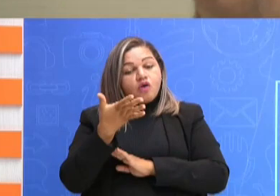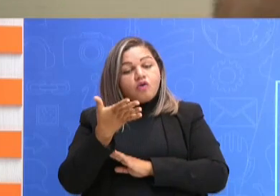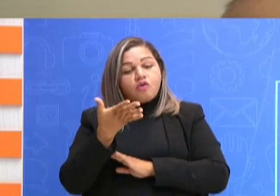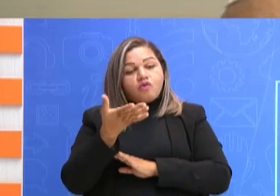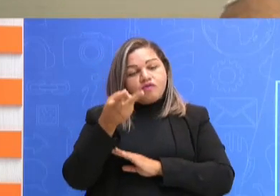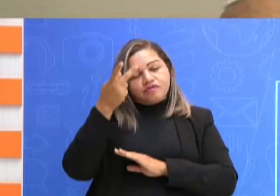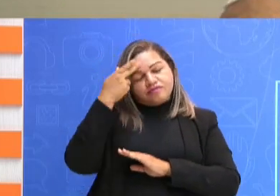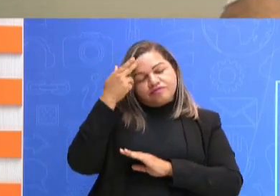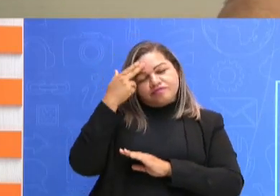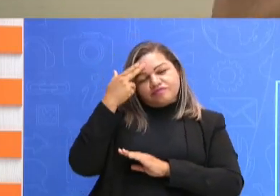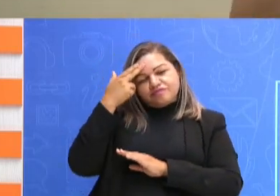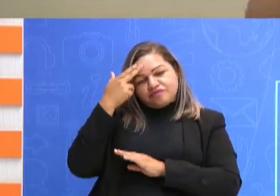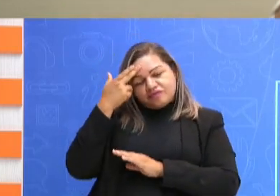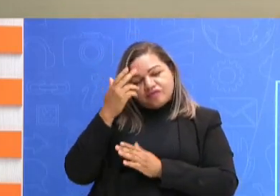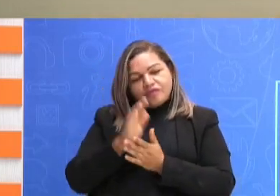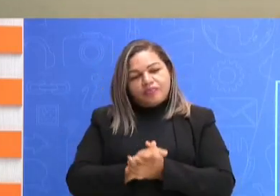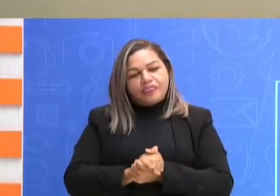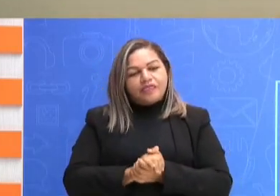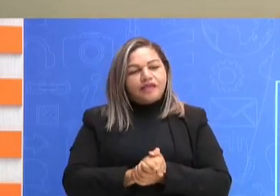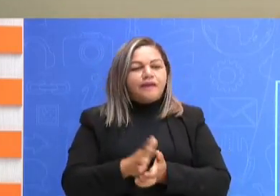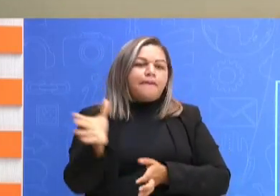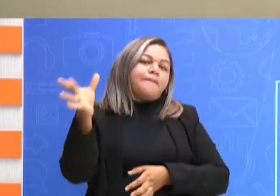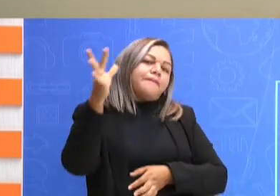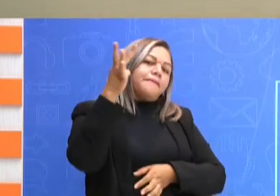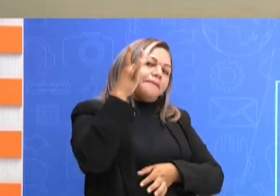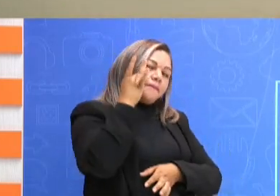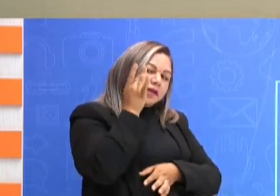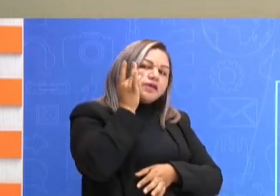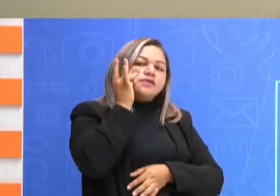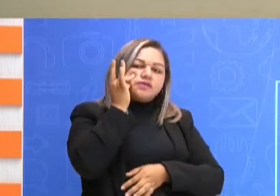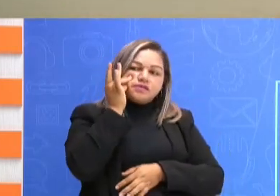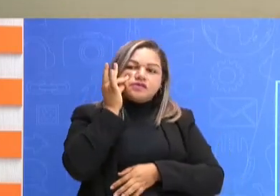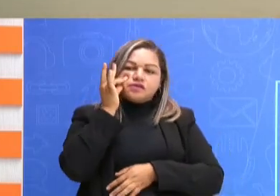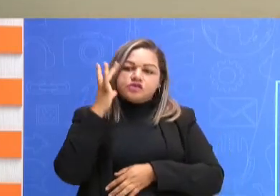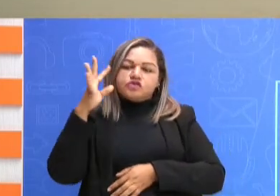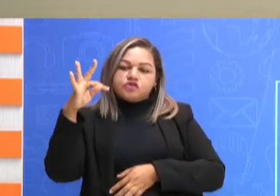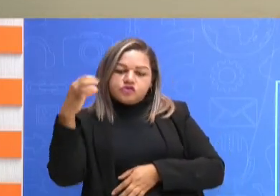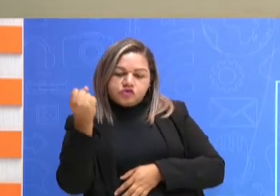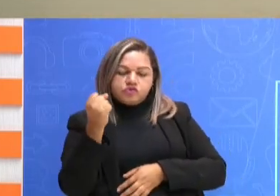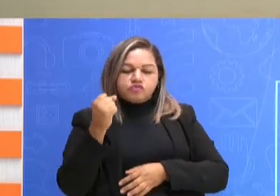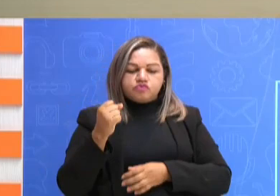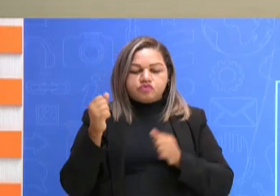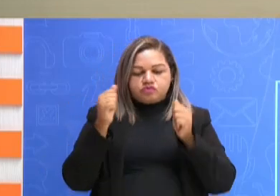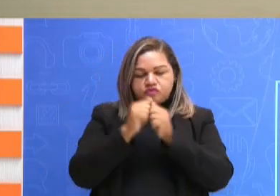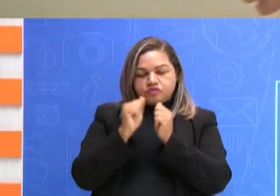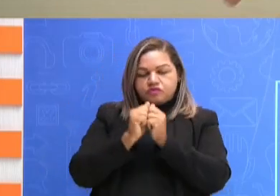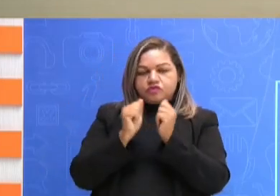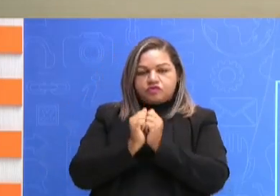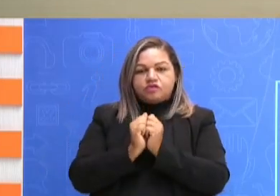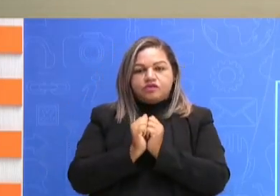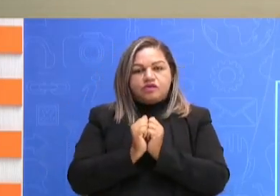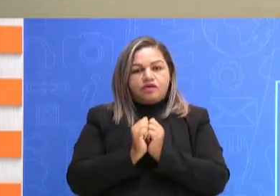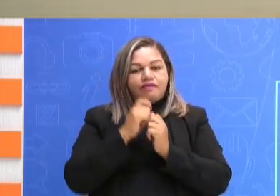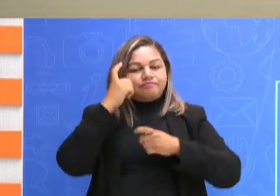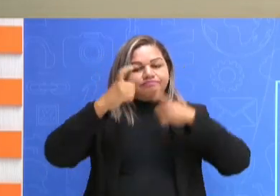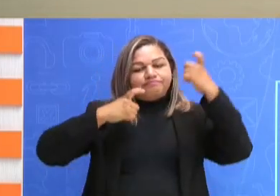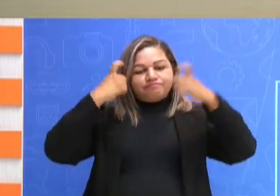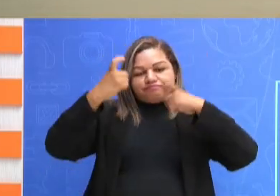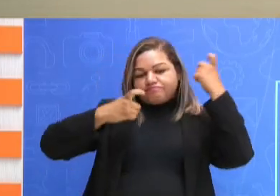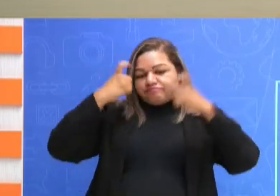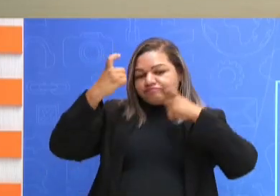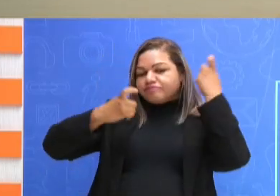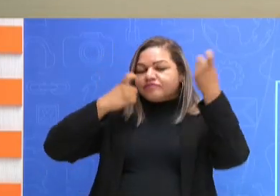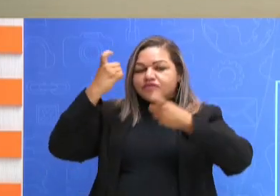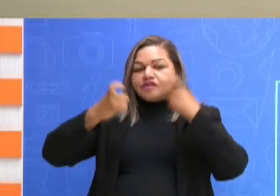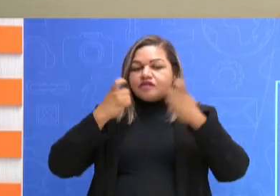entendo que o normal dele é que a presencial, com todo mundo. Com certeza, deve ter sido. Viu, Maico? A minha preocupação